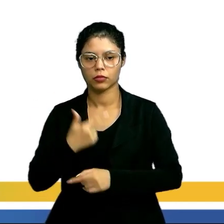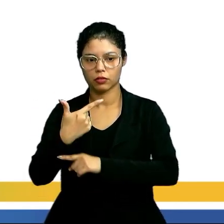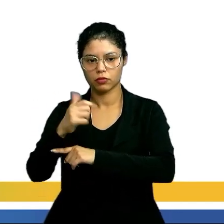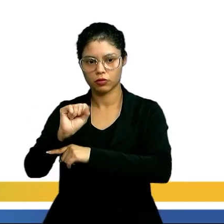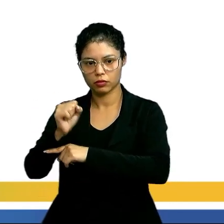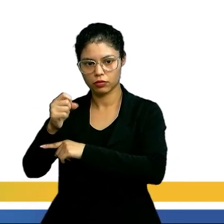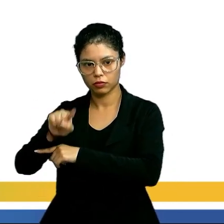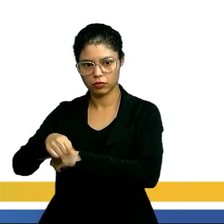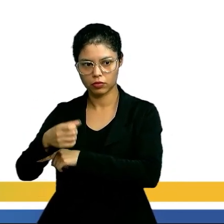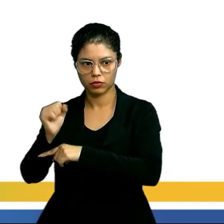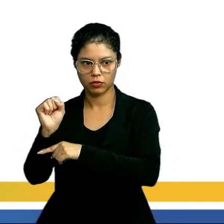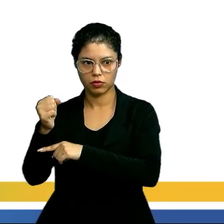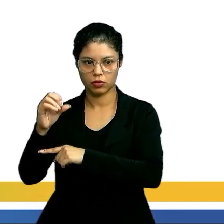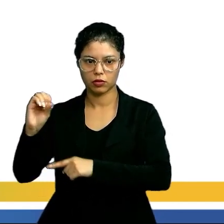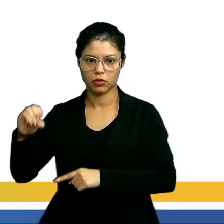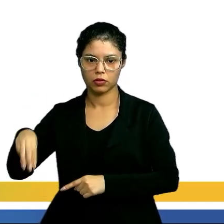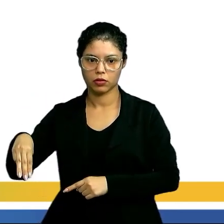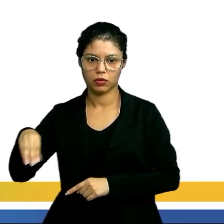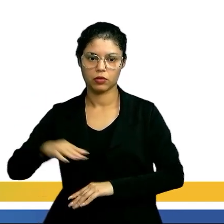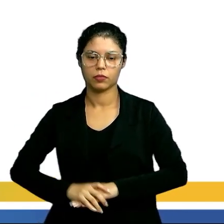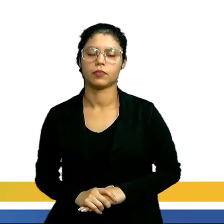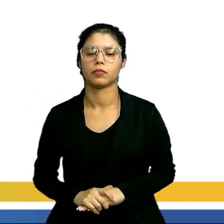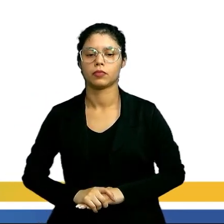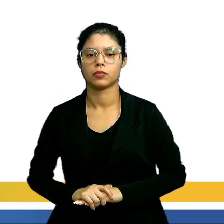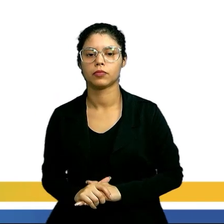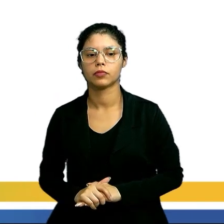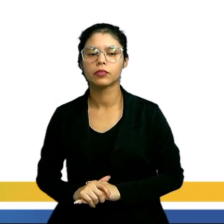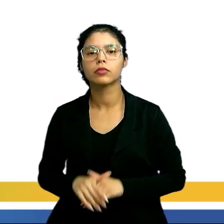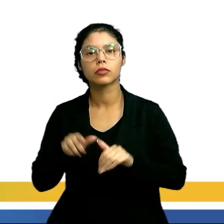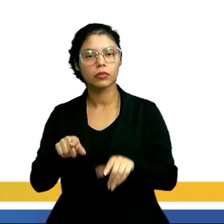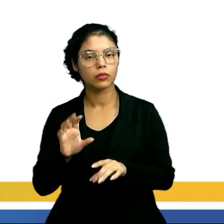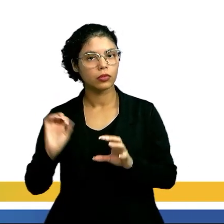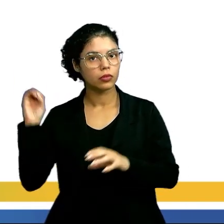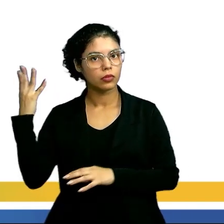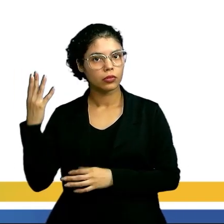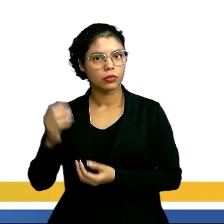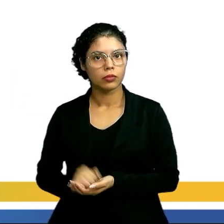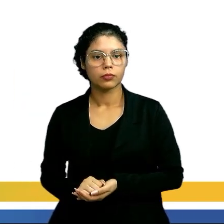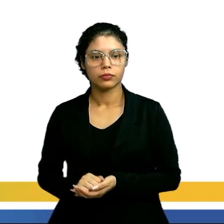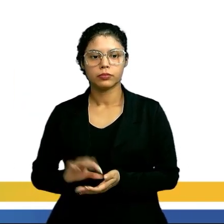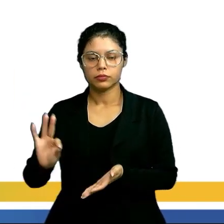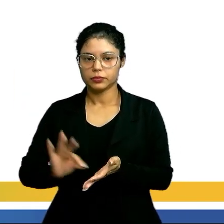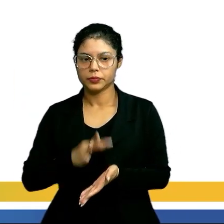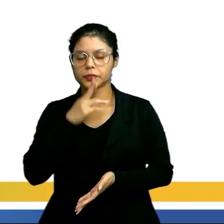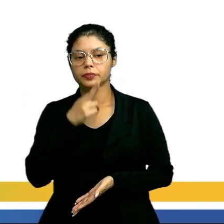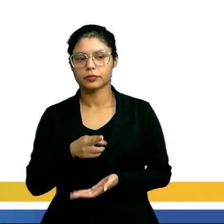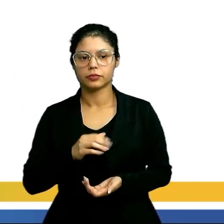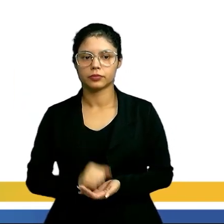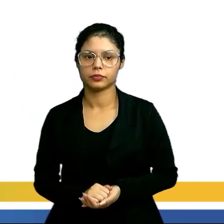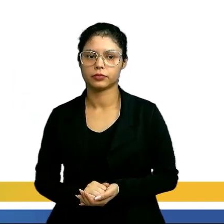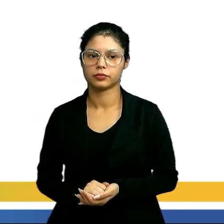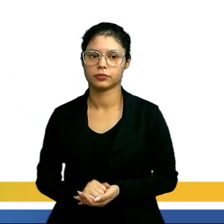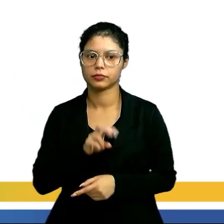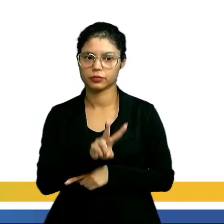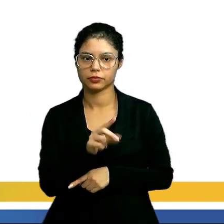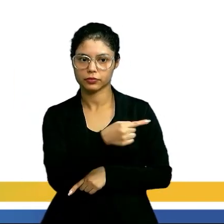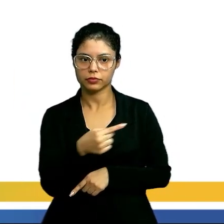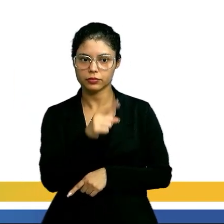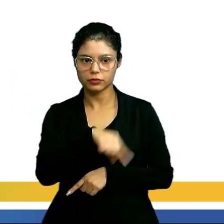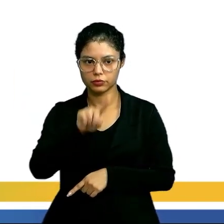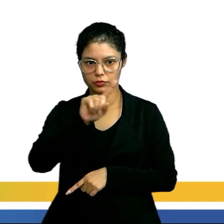Então, a nossa letra A, ela nos diz que a energia cinética será transformada em energia potencial gravitacional, o que não é exatamente o caso que